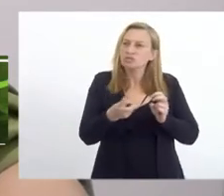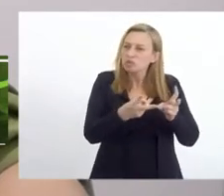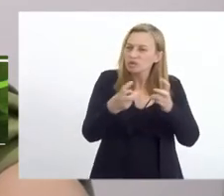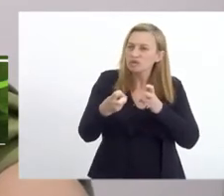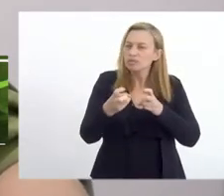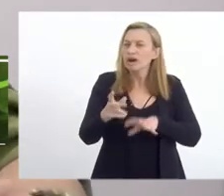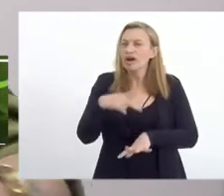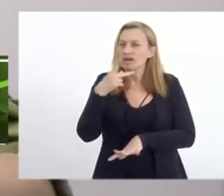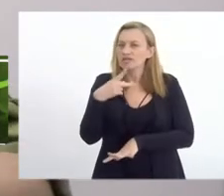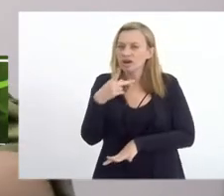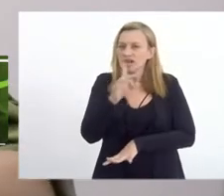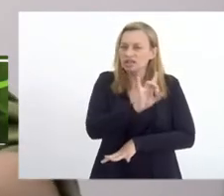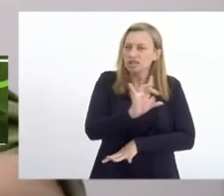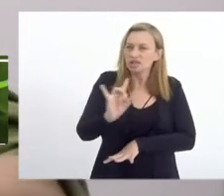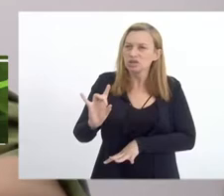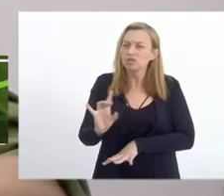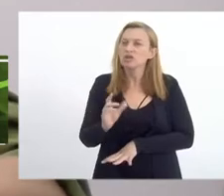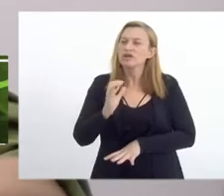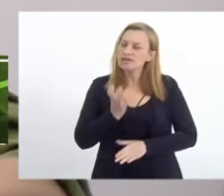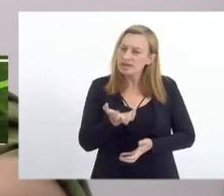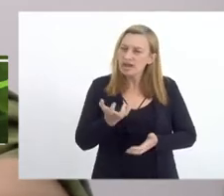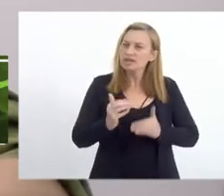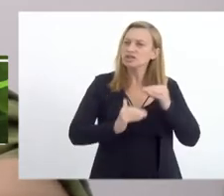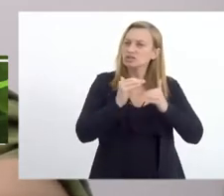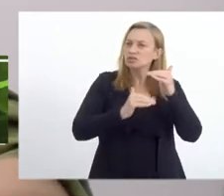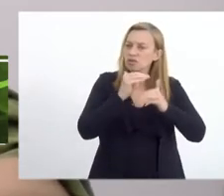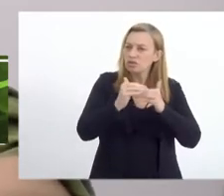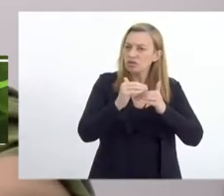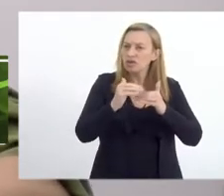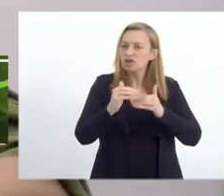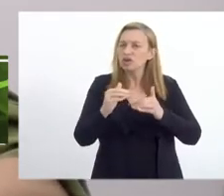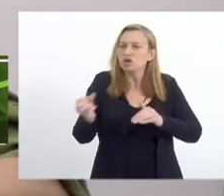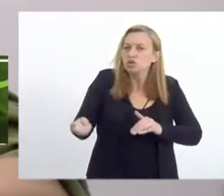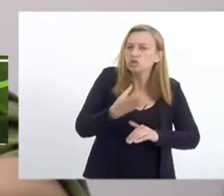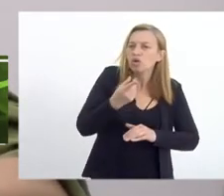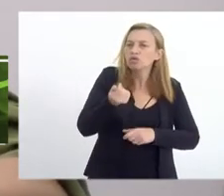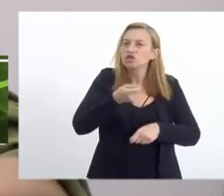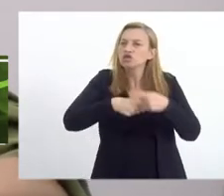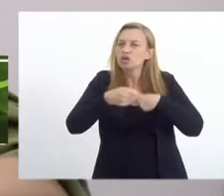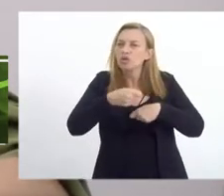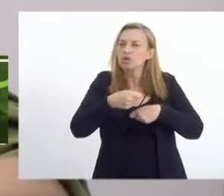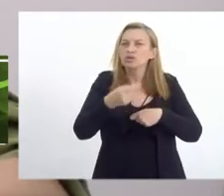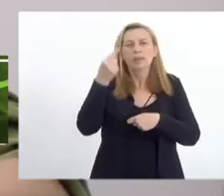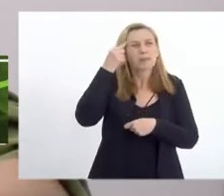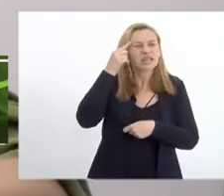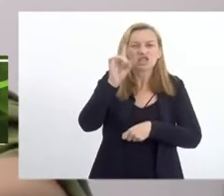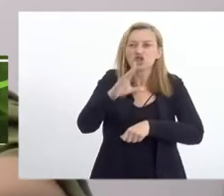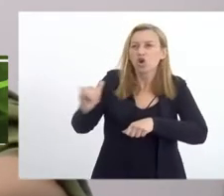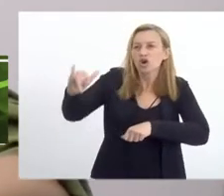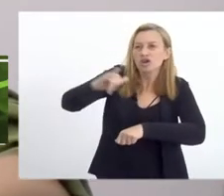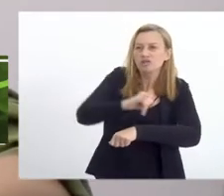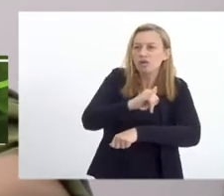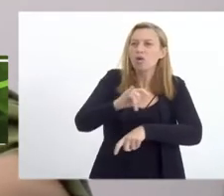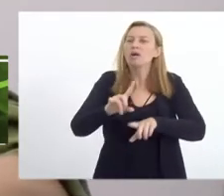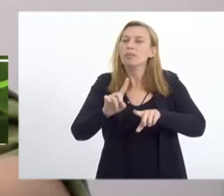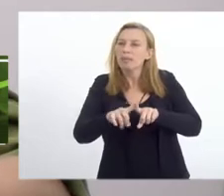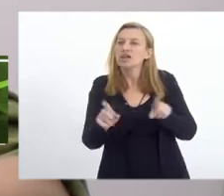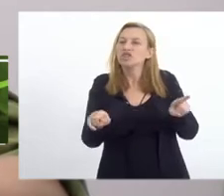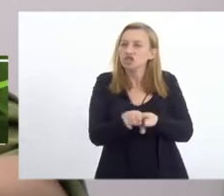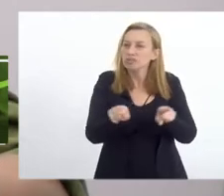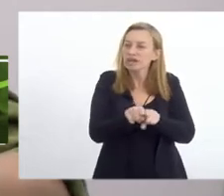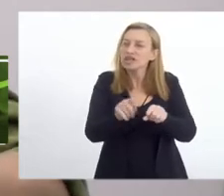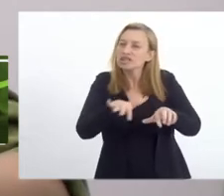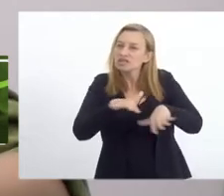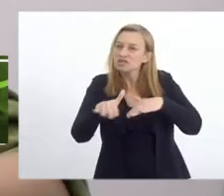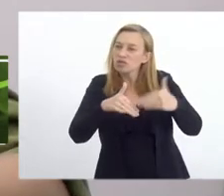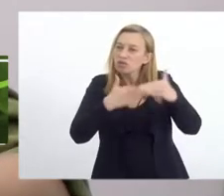do nosso CEO, ele quer desenvolver novos negócios. Então, a gente não pensa só na questão de voo, a gente pensa em desenvolver mais a cidade,